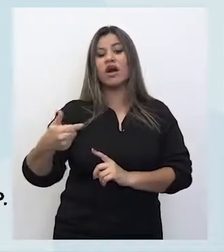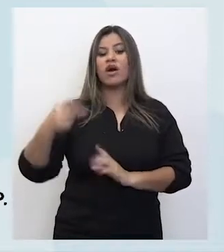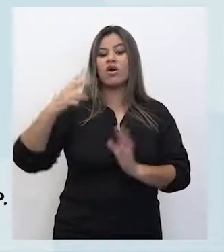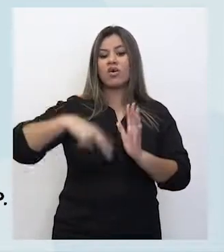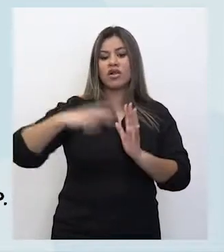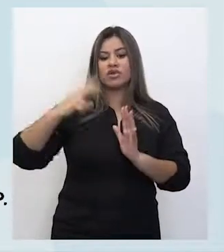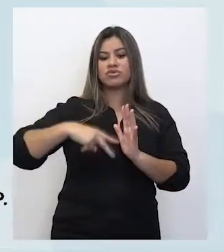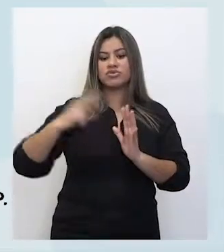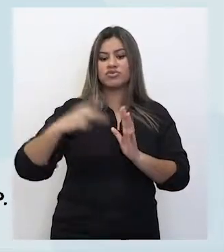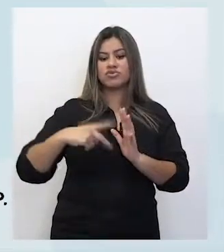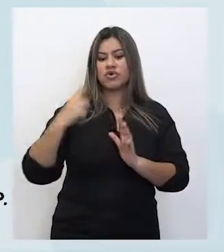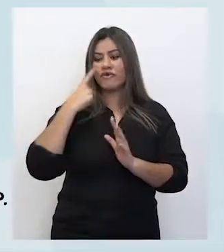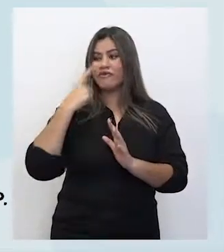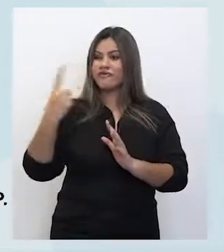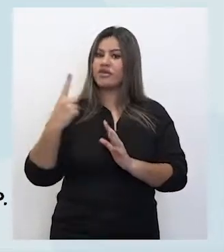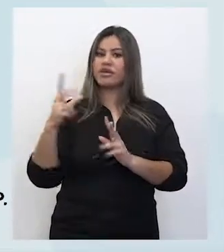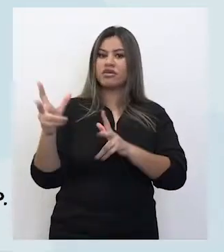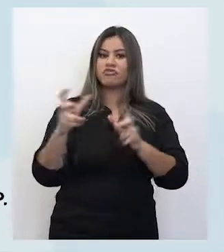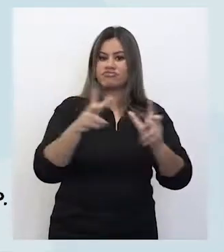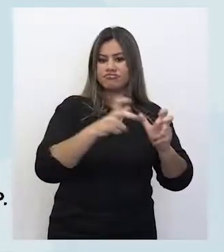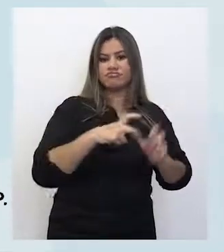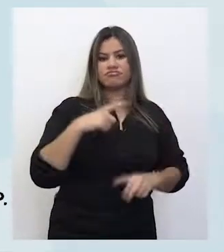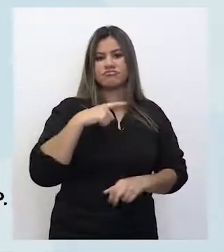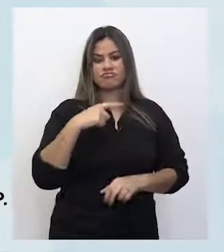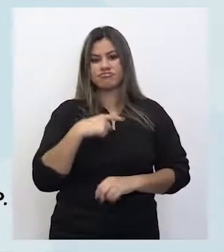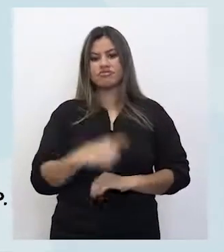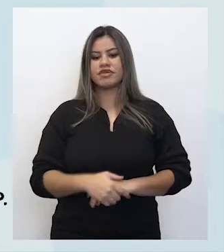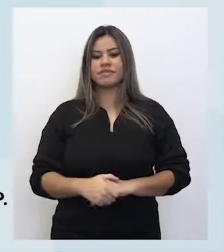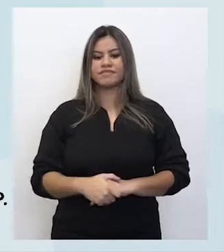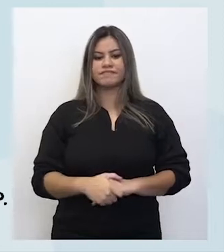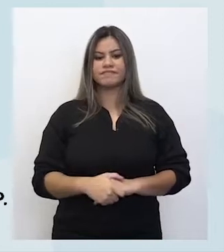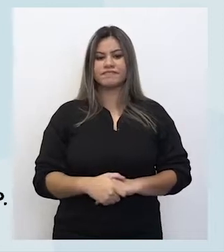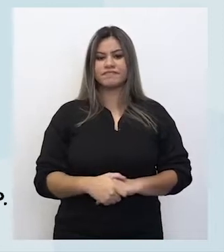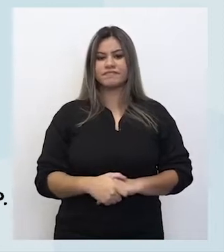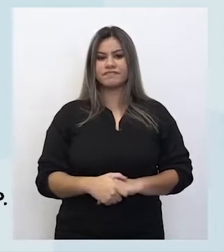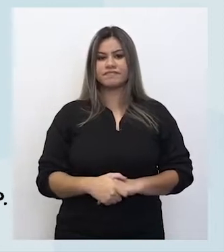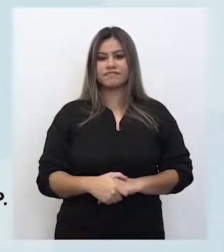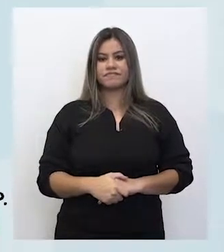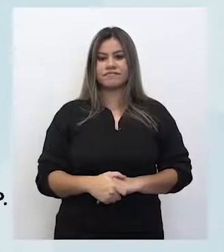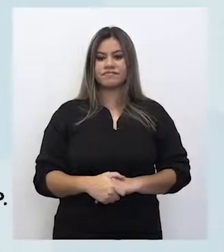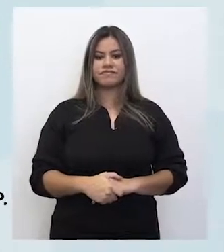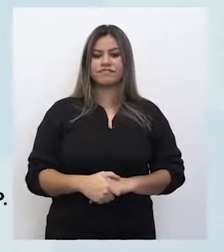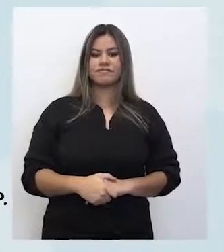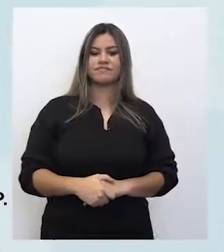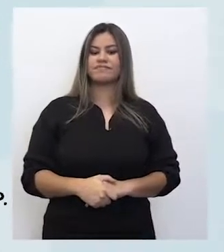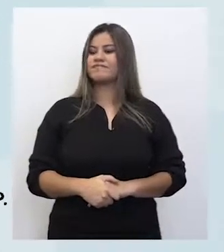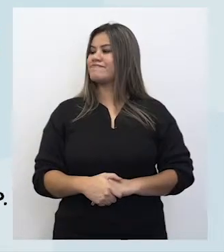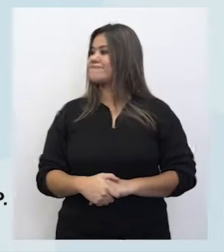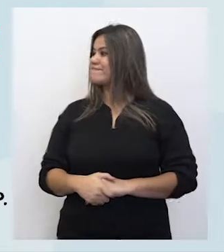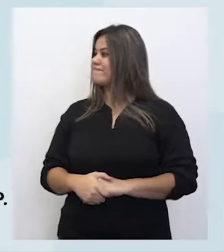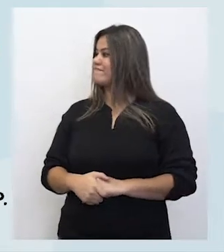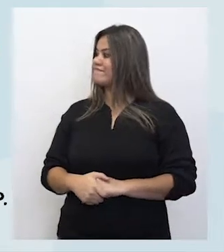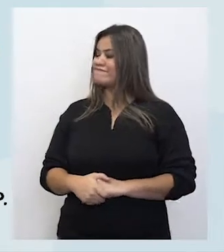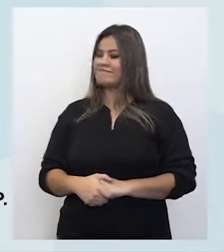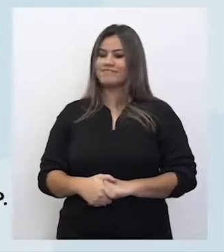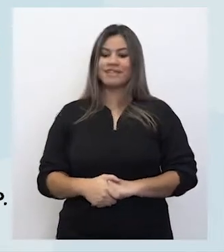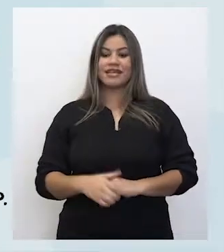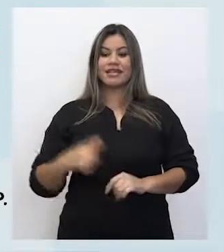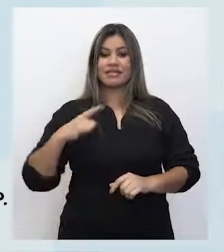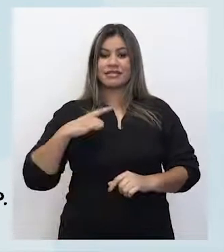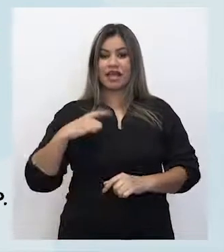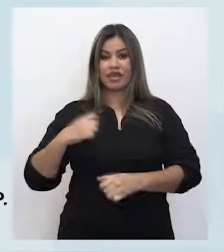chamar/persuadir o leitor quanto ao que está sendo exposto? Como a gente tem aí o little chat, eu já vou colocando aí, olha